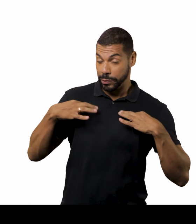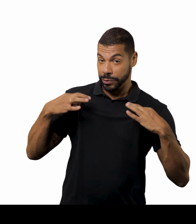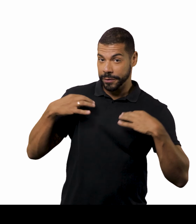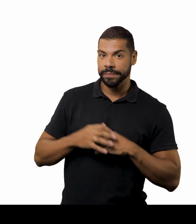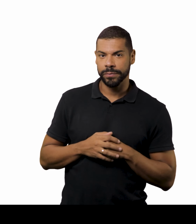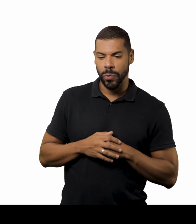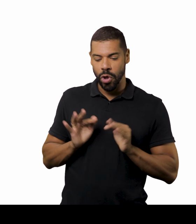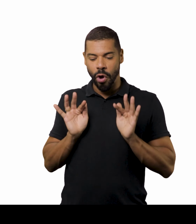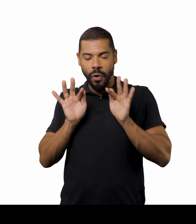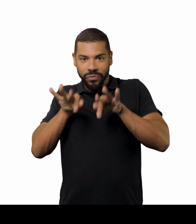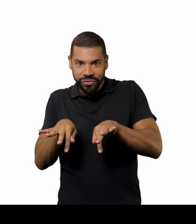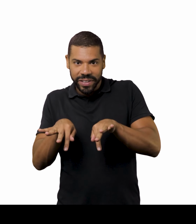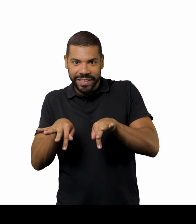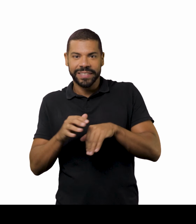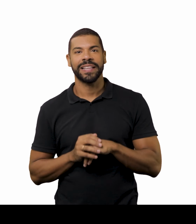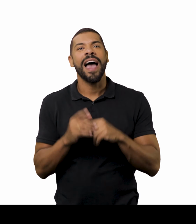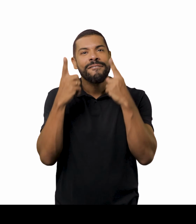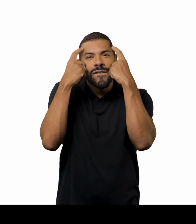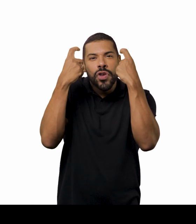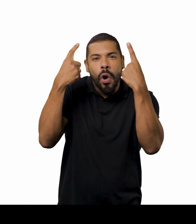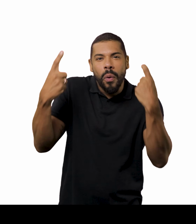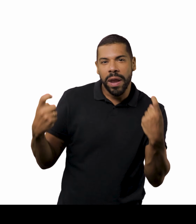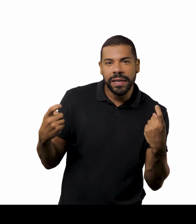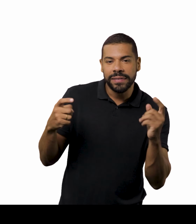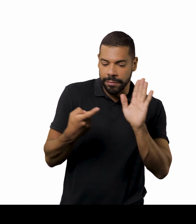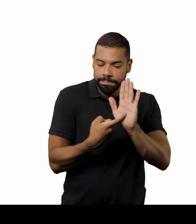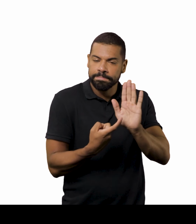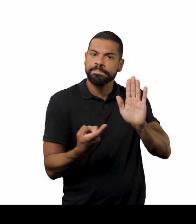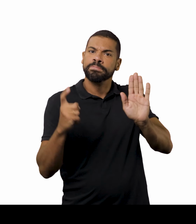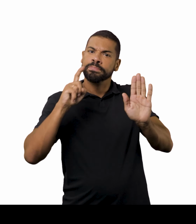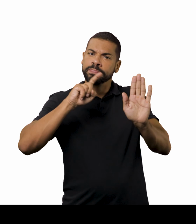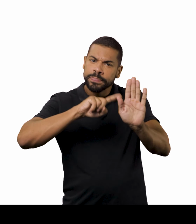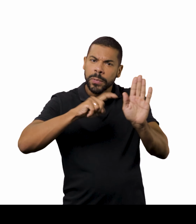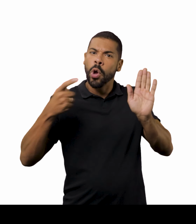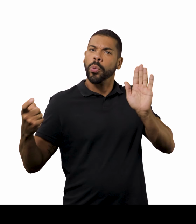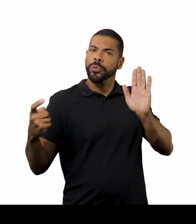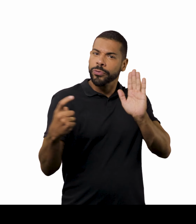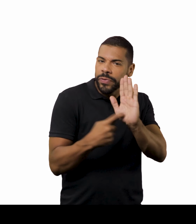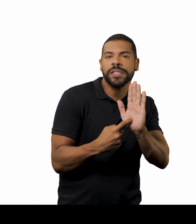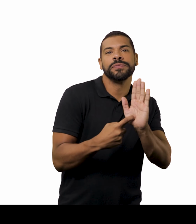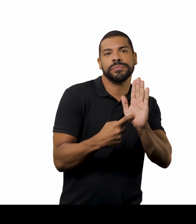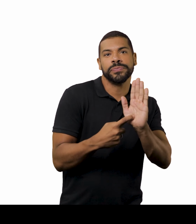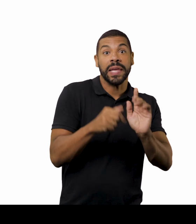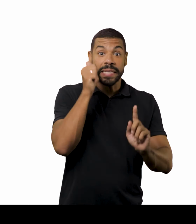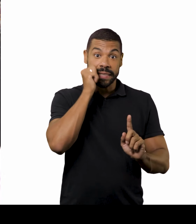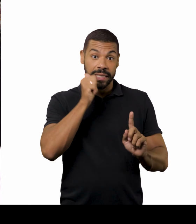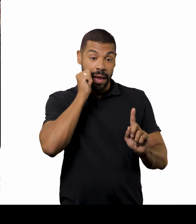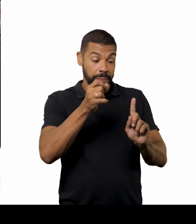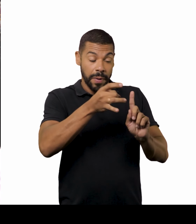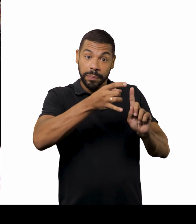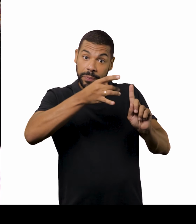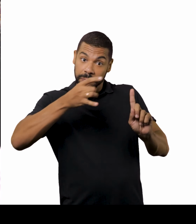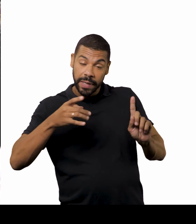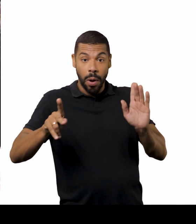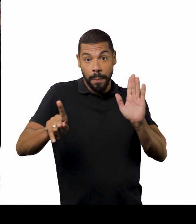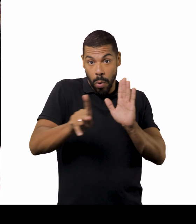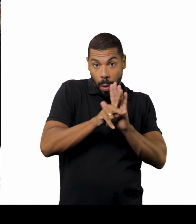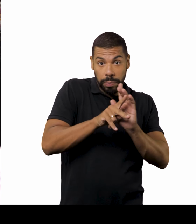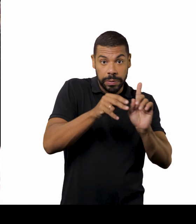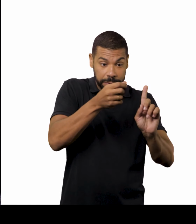é sobre o fim da violência contra a mulher, né? Uma denúncia sobre os números do feminicídio nas